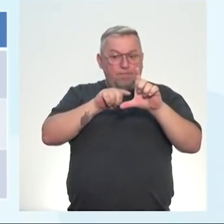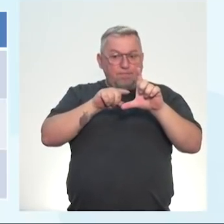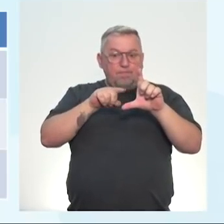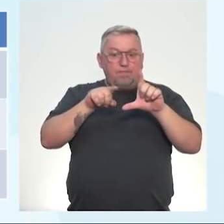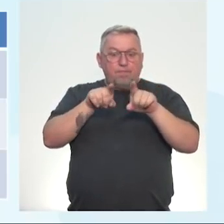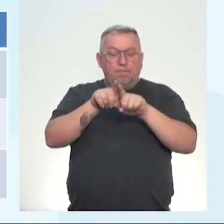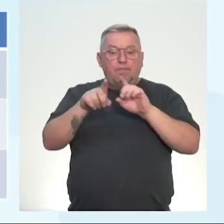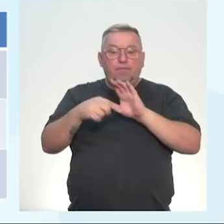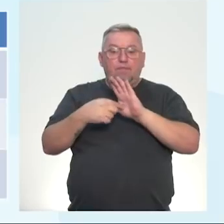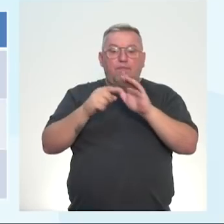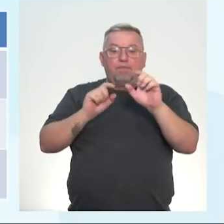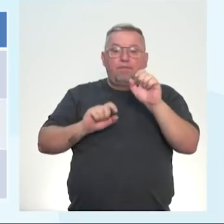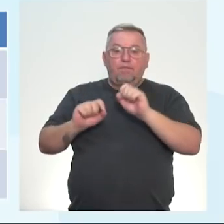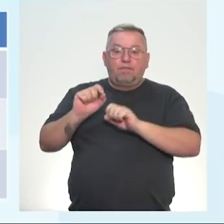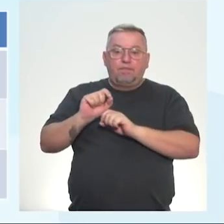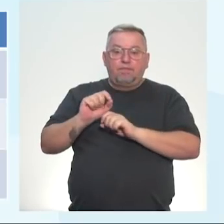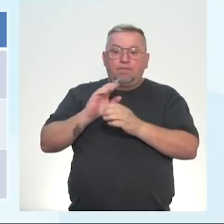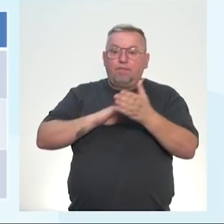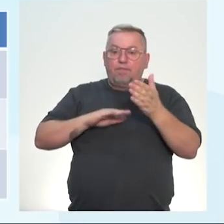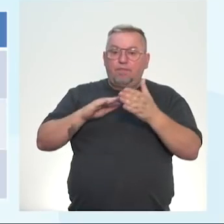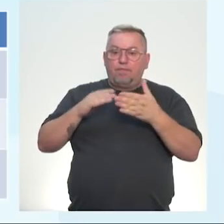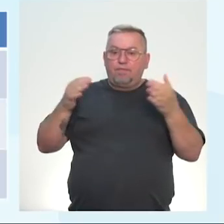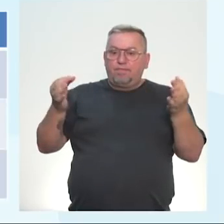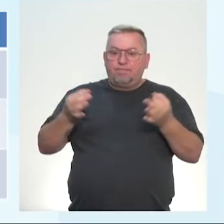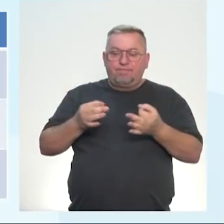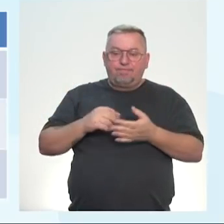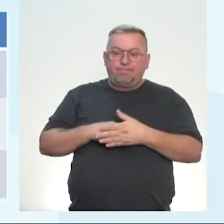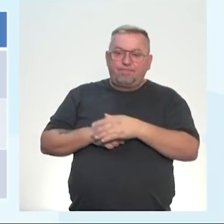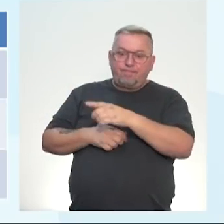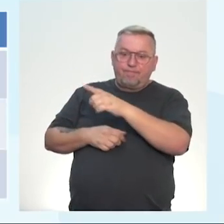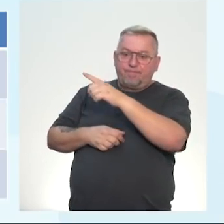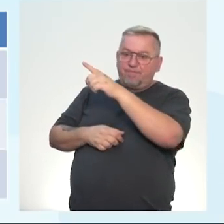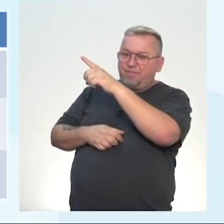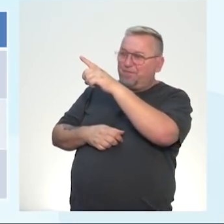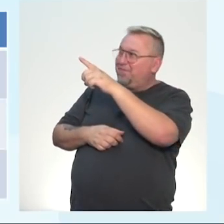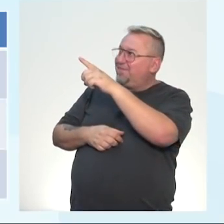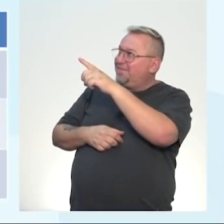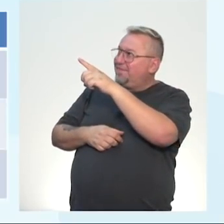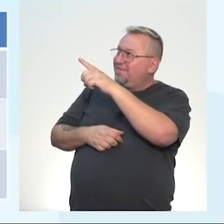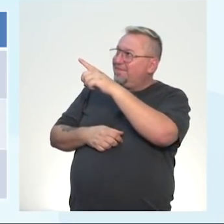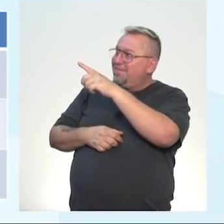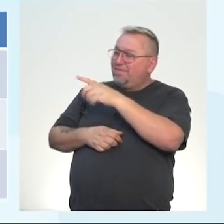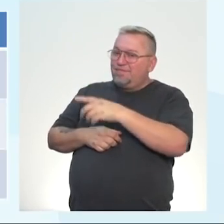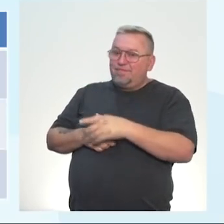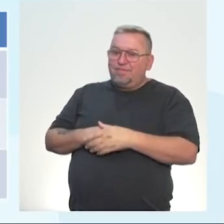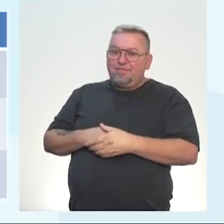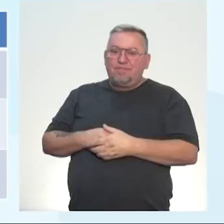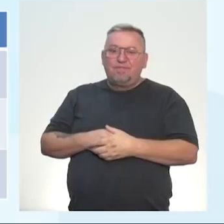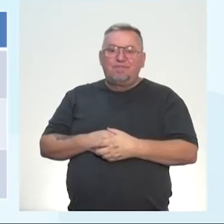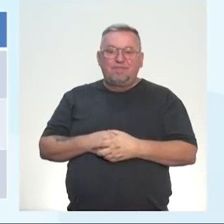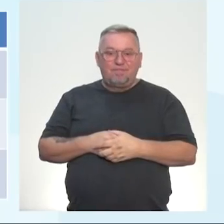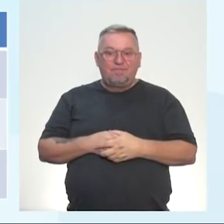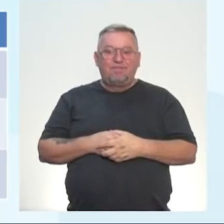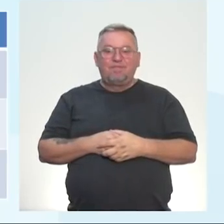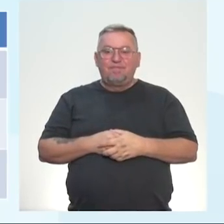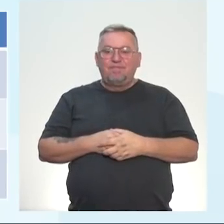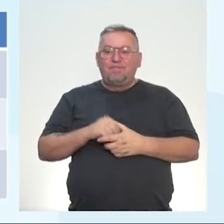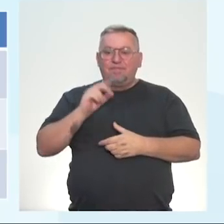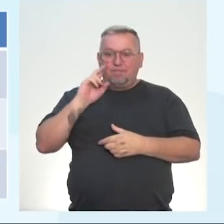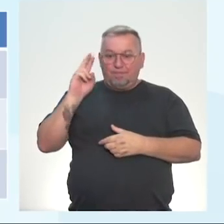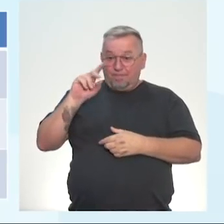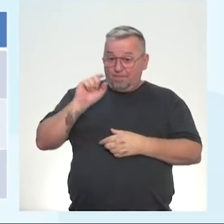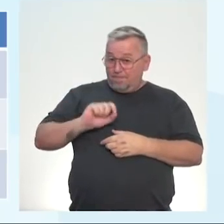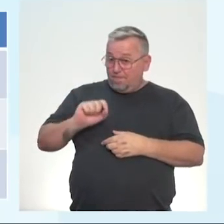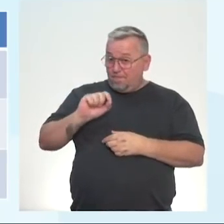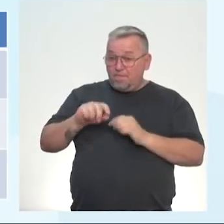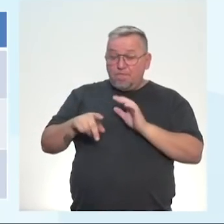ele apresenta aqui, ó, todos os ângulos retos, né, Tony? Show. Beleza? Porque eu estou olhando a ideia do